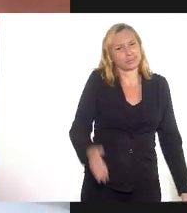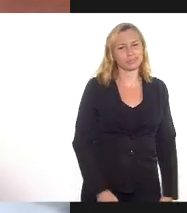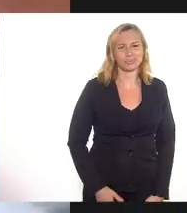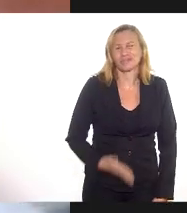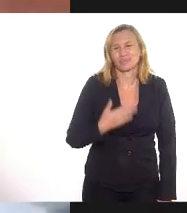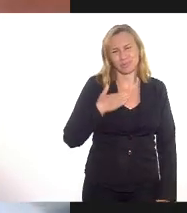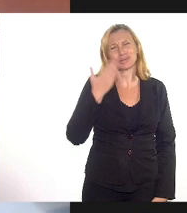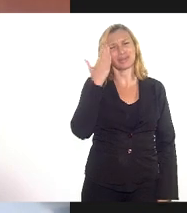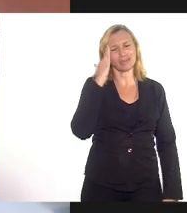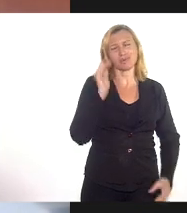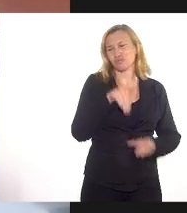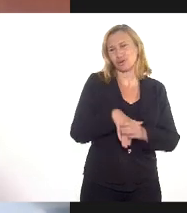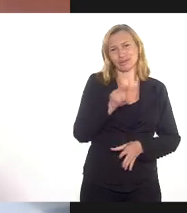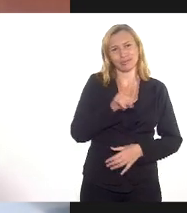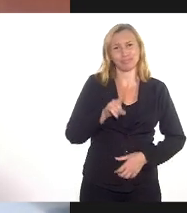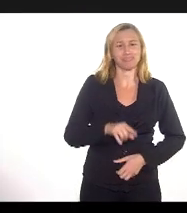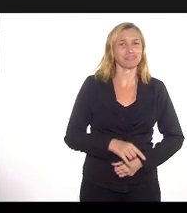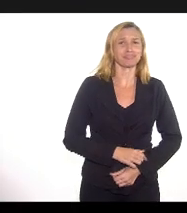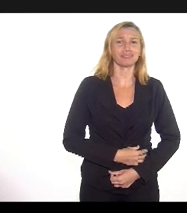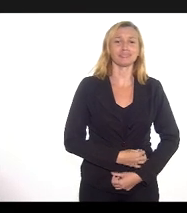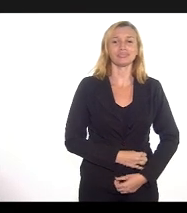entendimento, eu voto não.